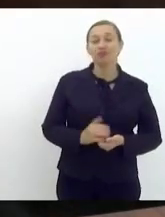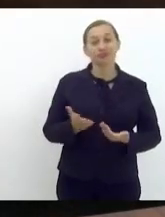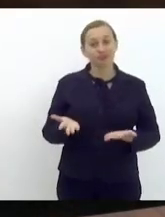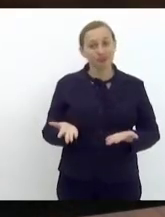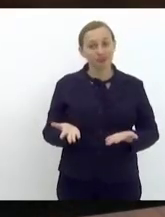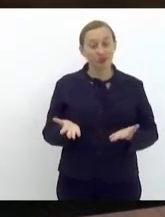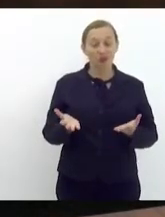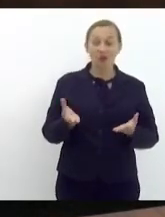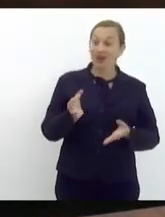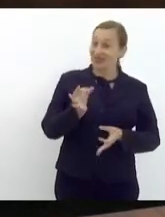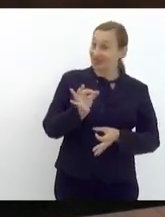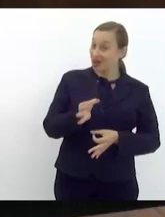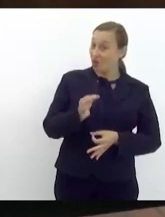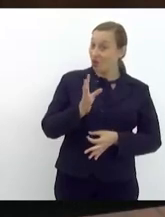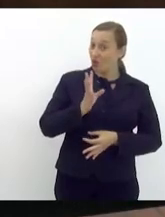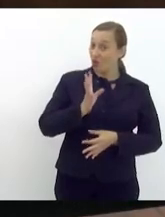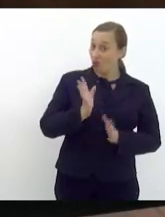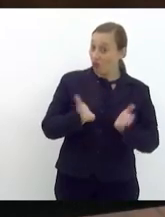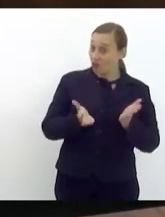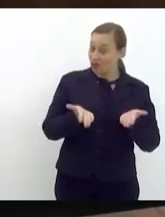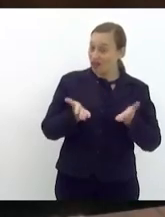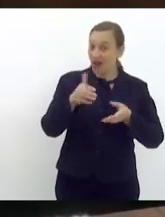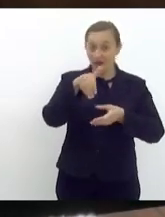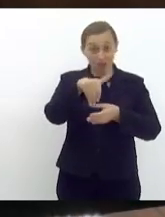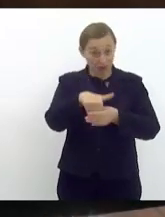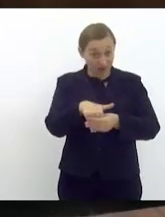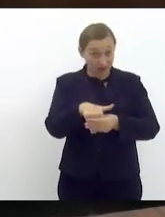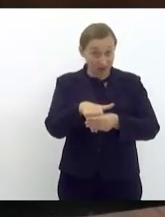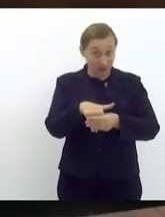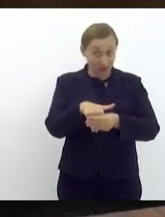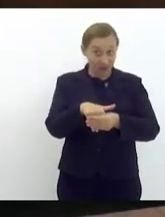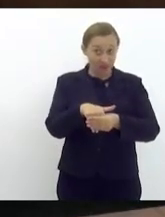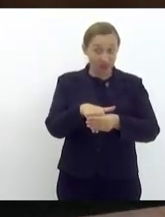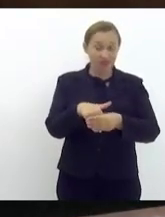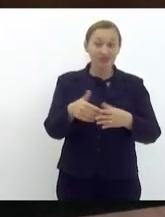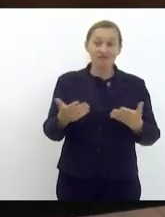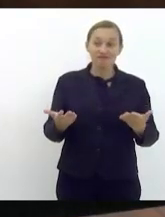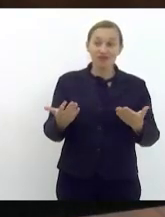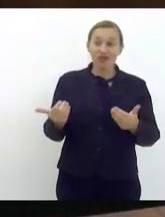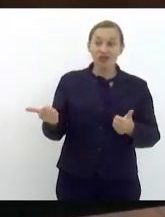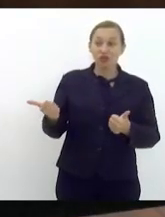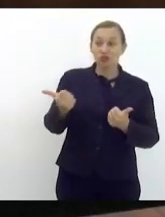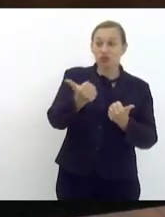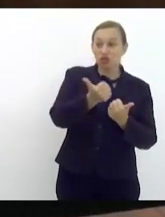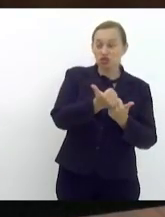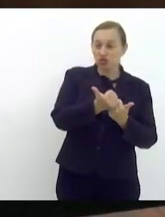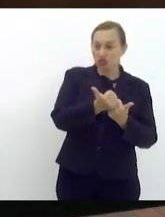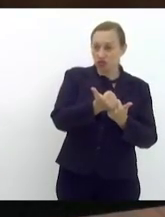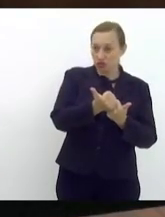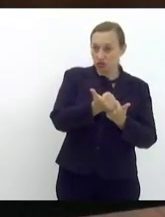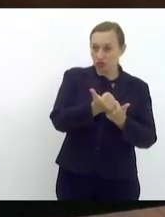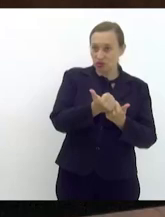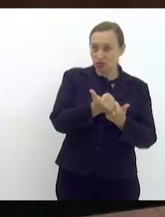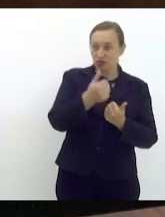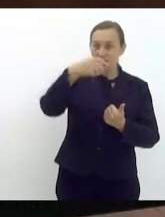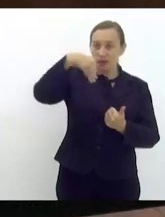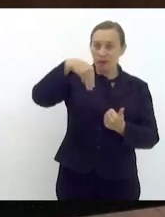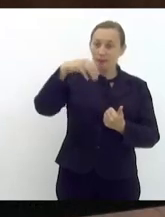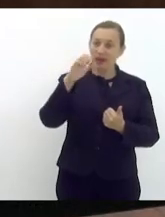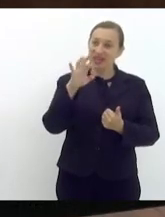coincidentemente, hoje a votação está substituindo um grande meritiense, que é Carlos